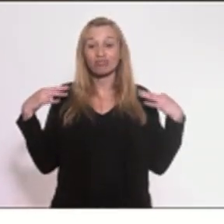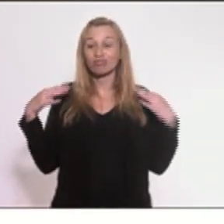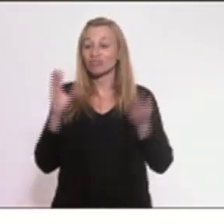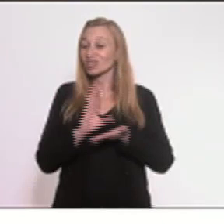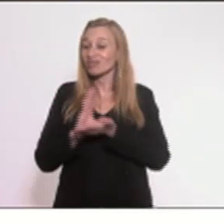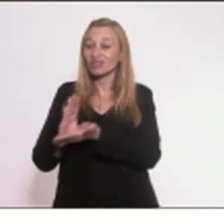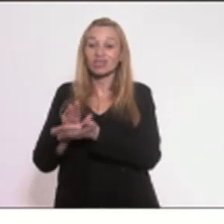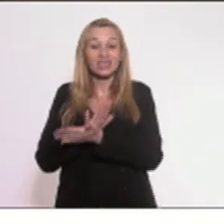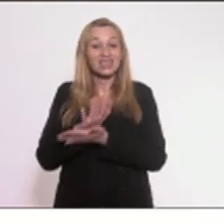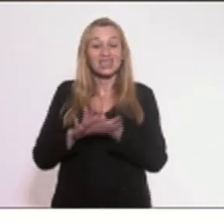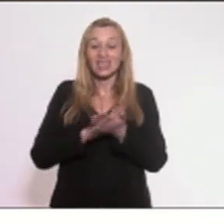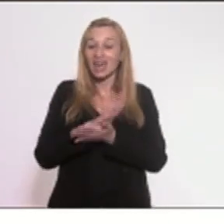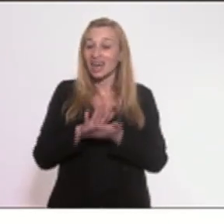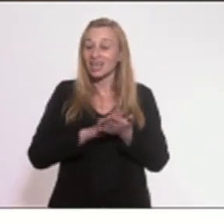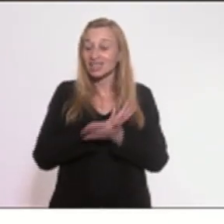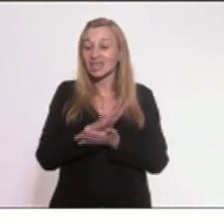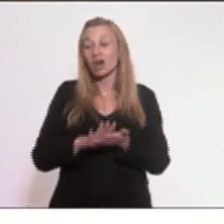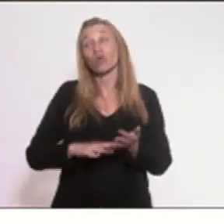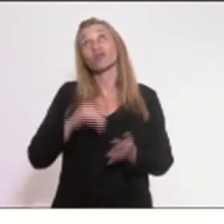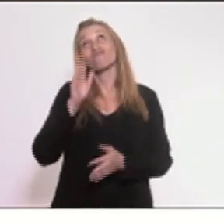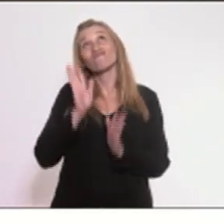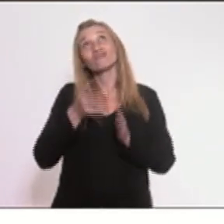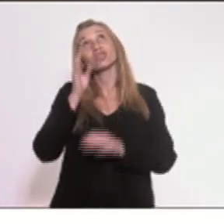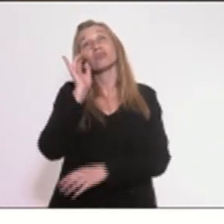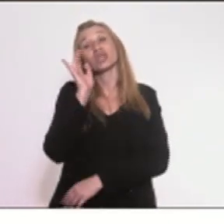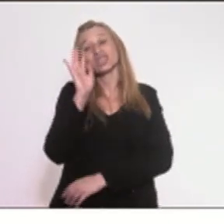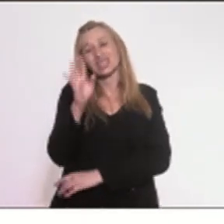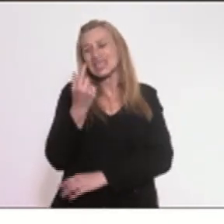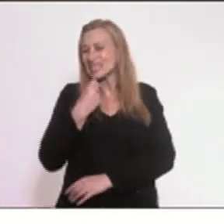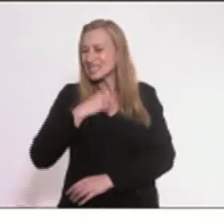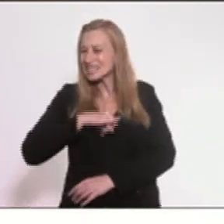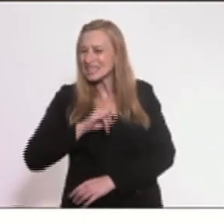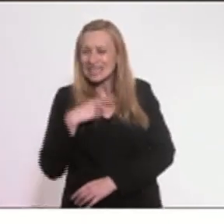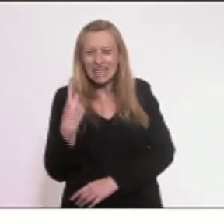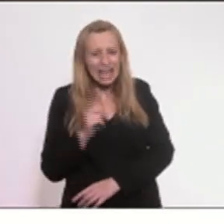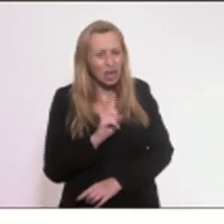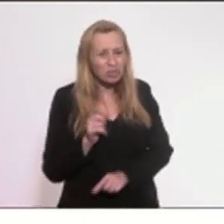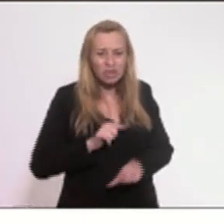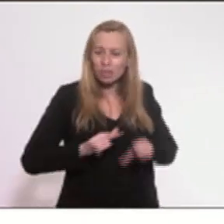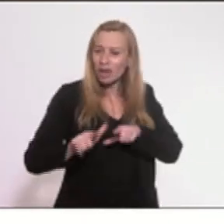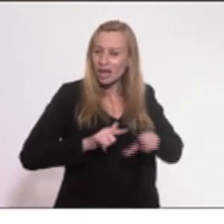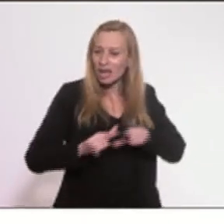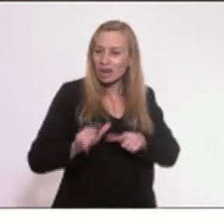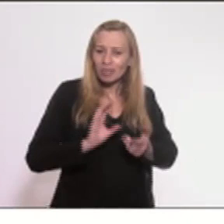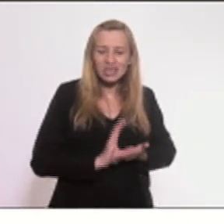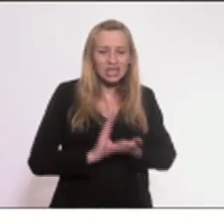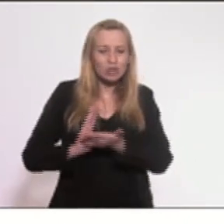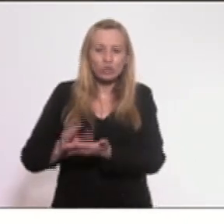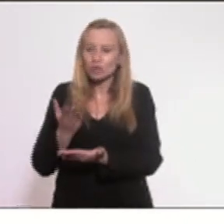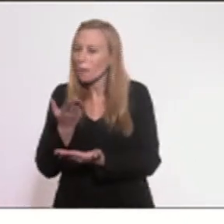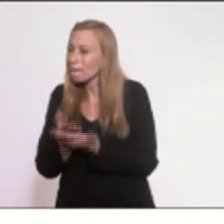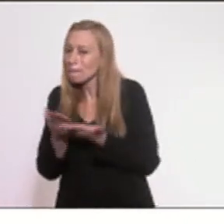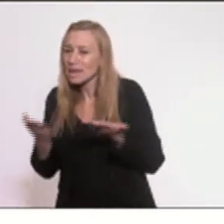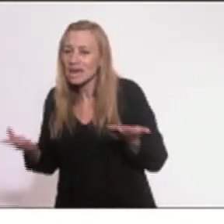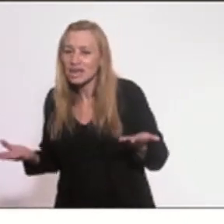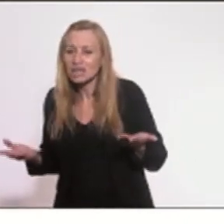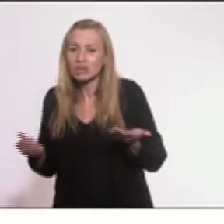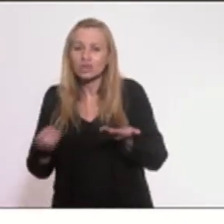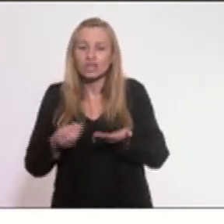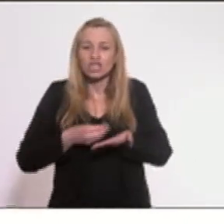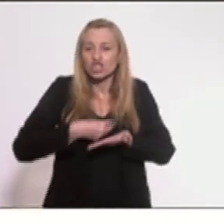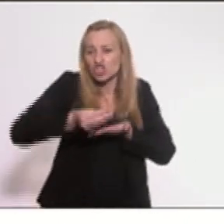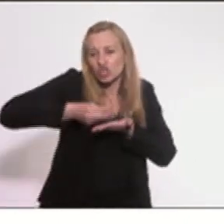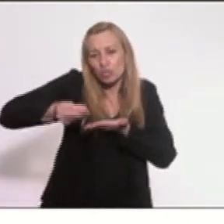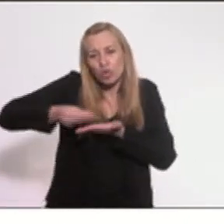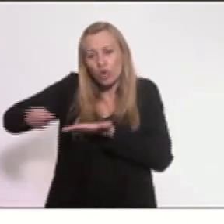royalties. Agora imaginemos, se não trabalharmos para que esses recursos não se percam, não sejam distribuídos